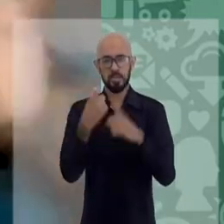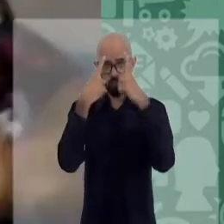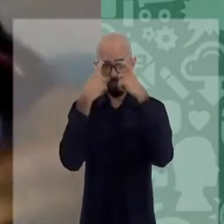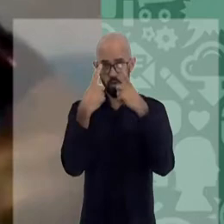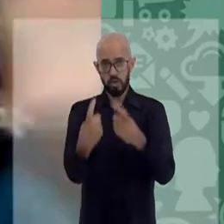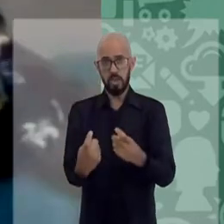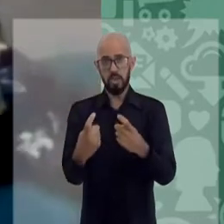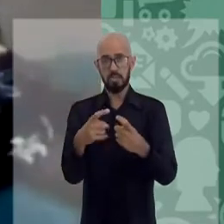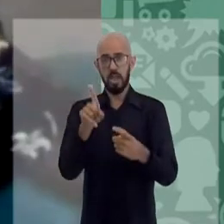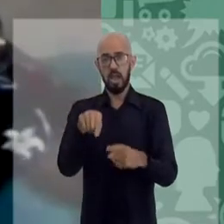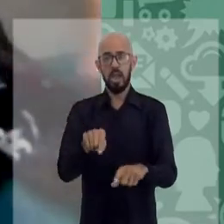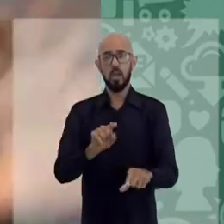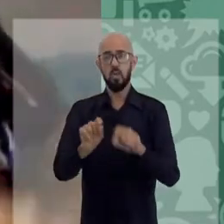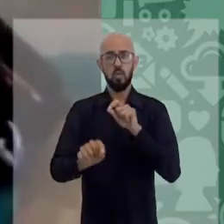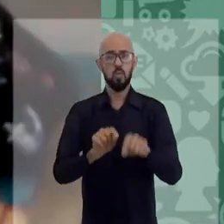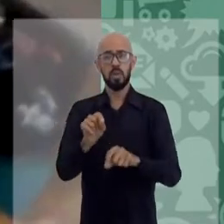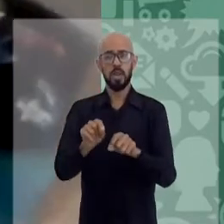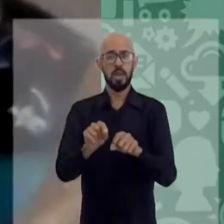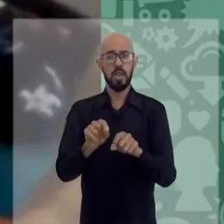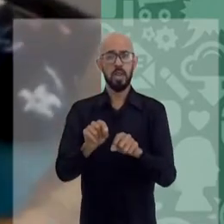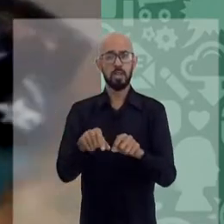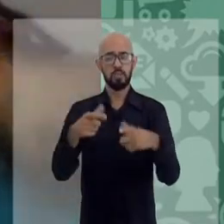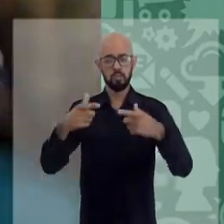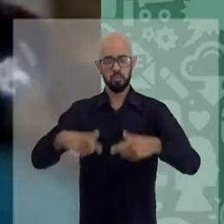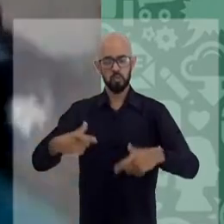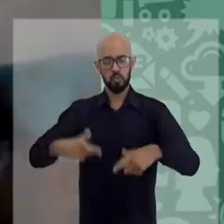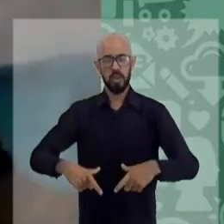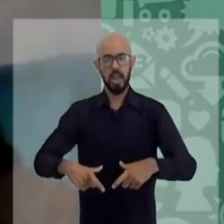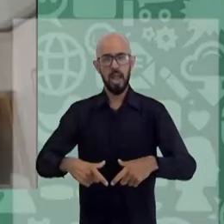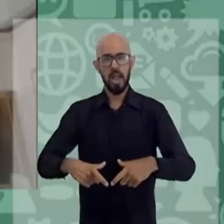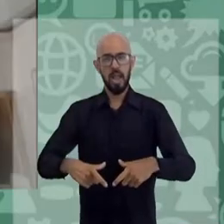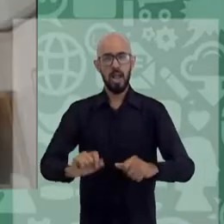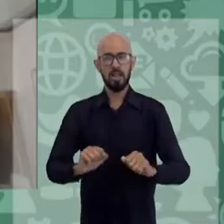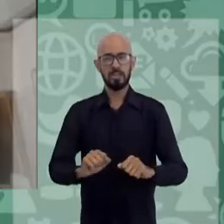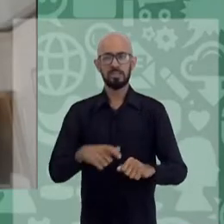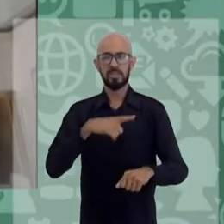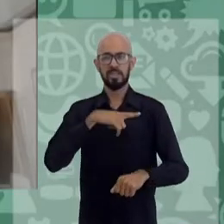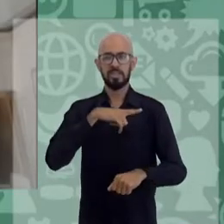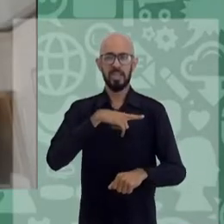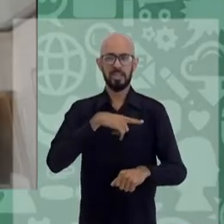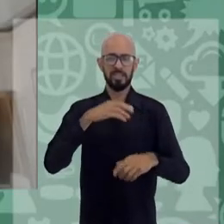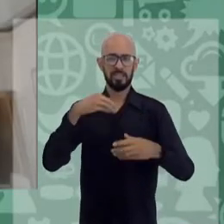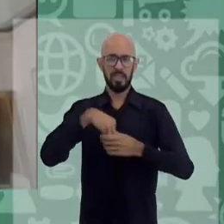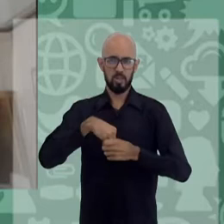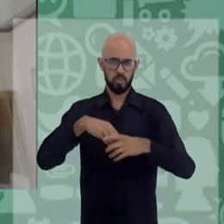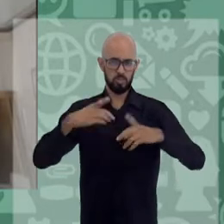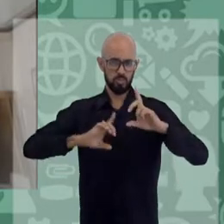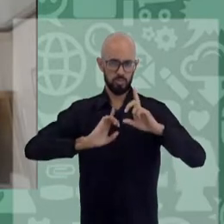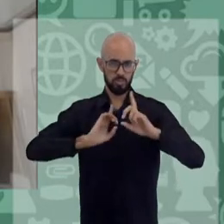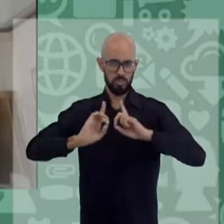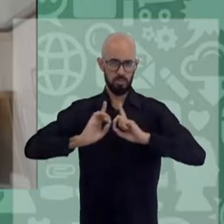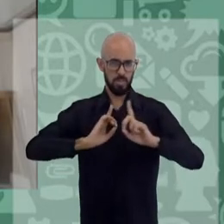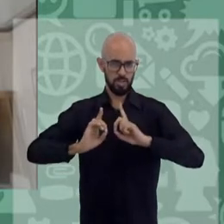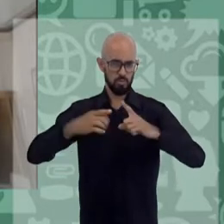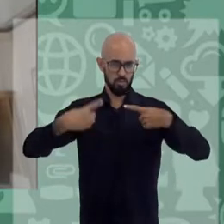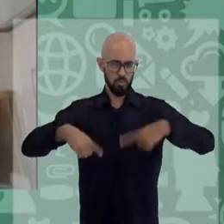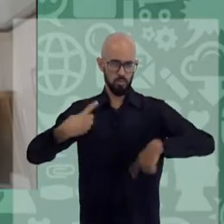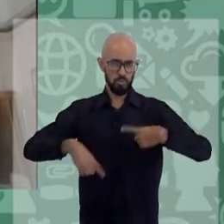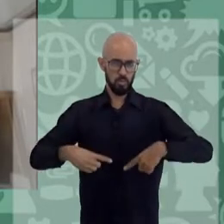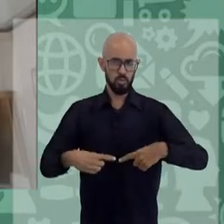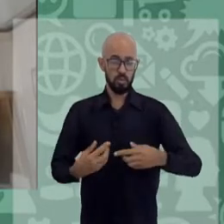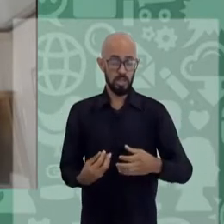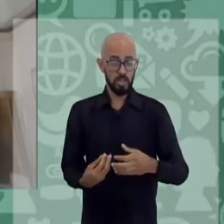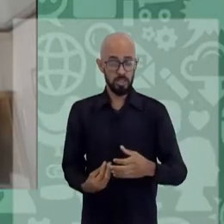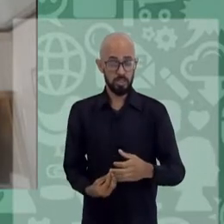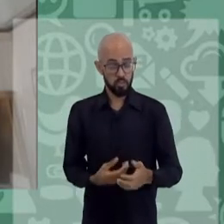é justamente esse espectro, esse lugar polarizado que a gente tem hoje no debate público. Então, eles